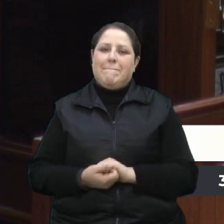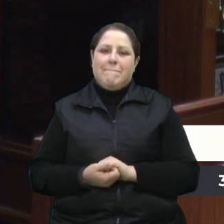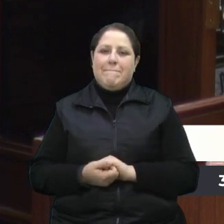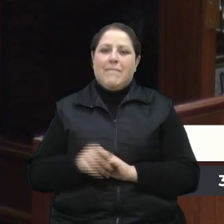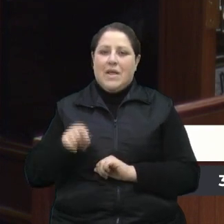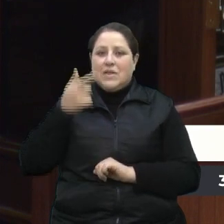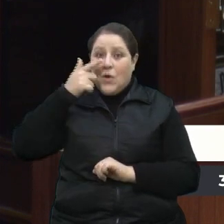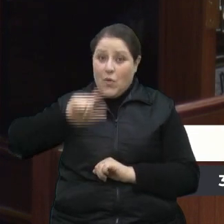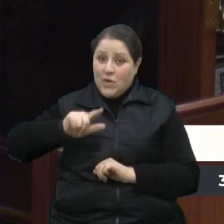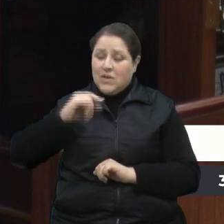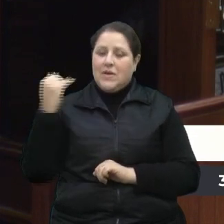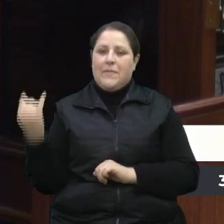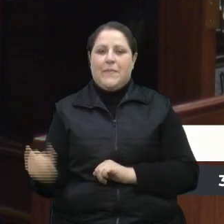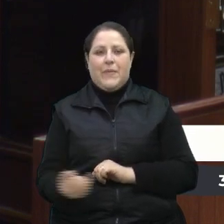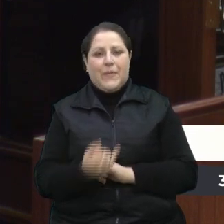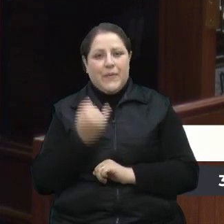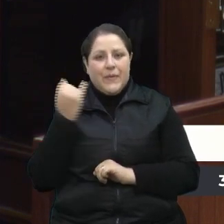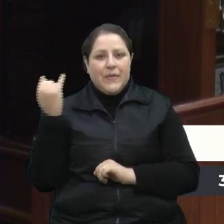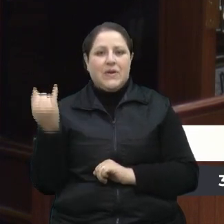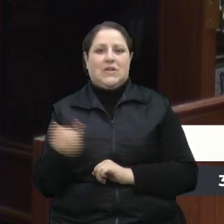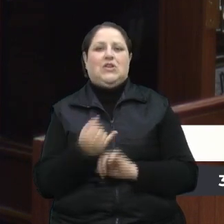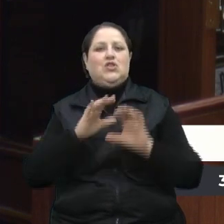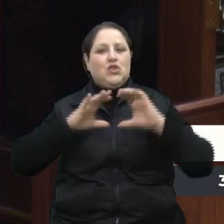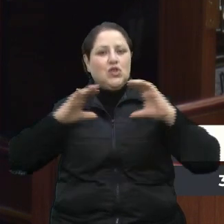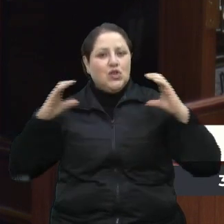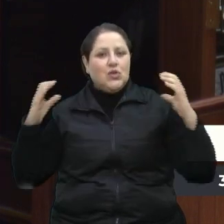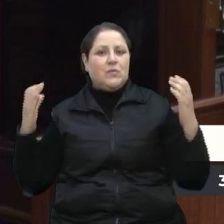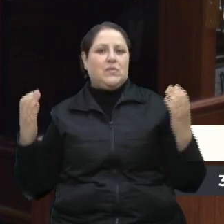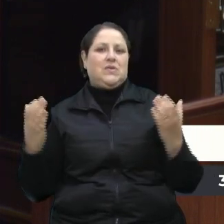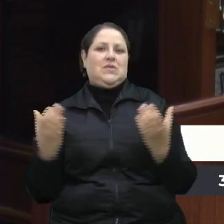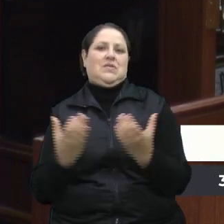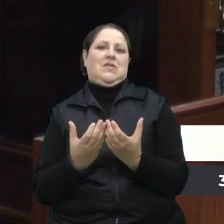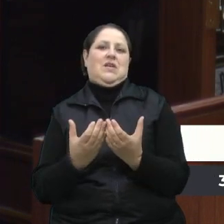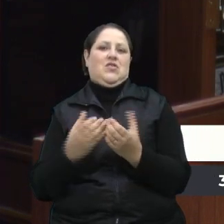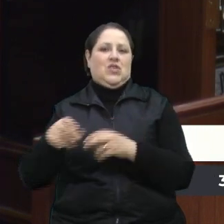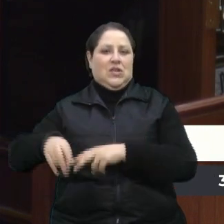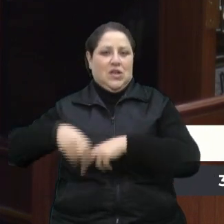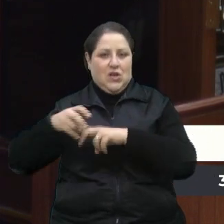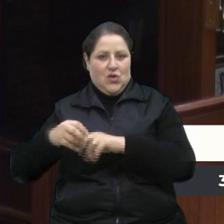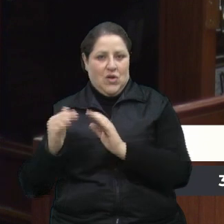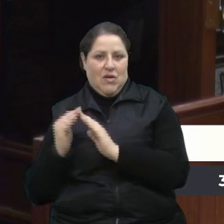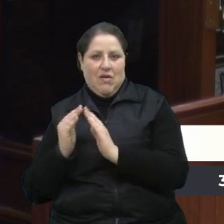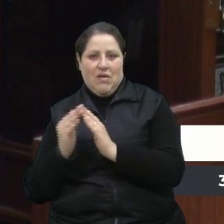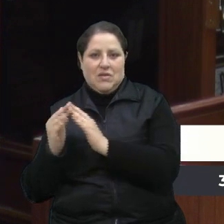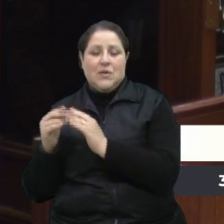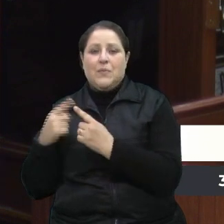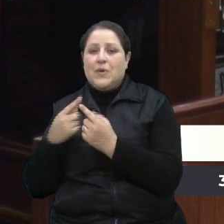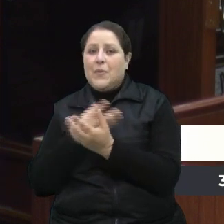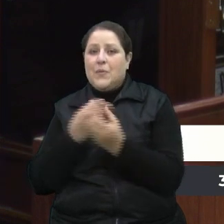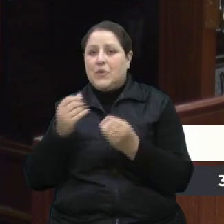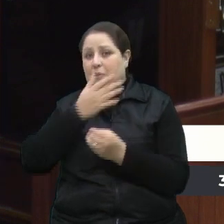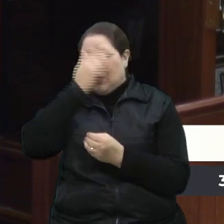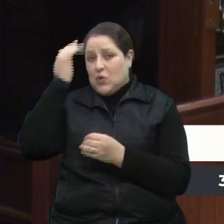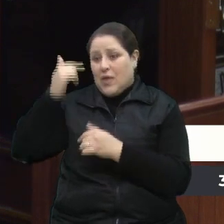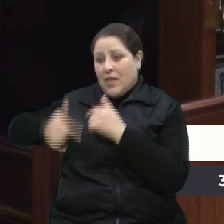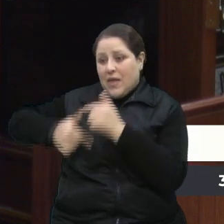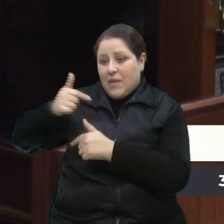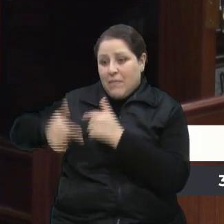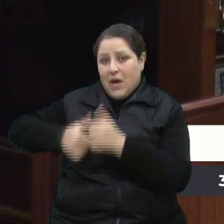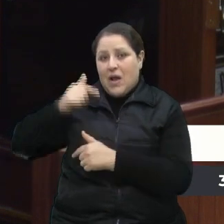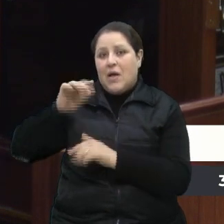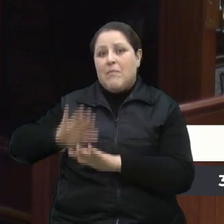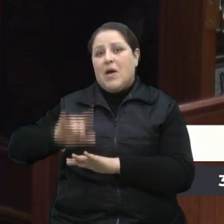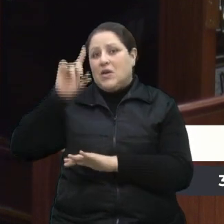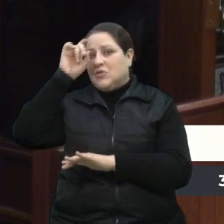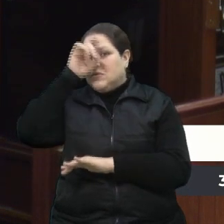conquista é de grande importância para a comunidade do interior pois muitos trabalhadores têm dificuldades em